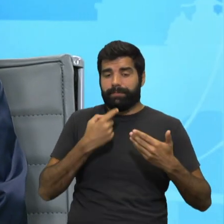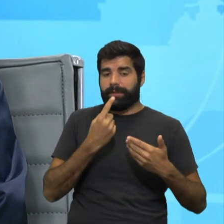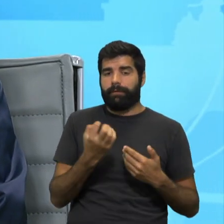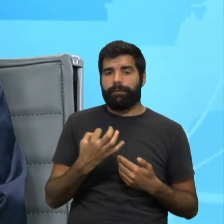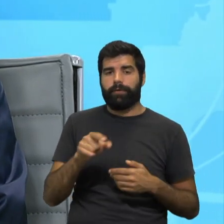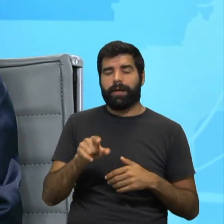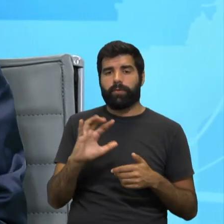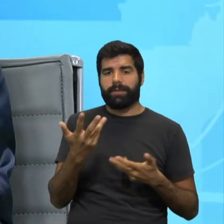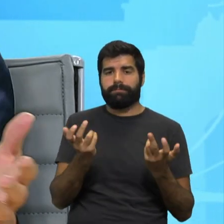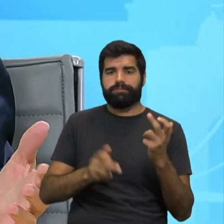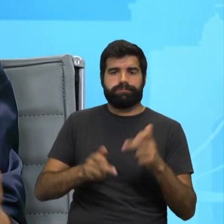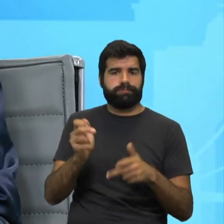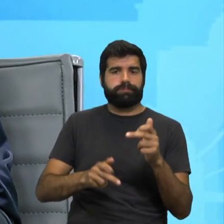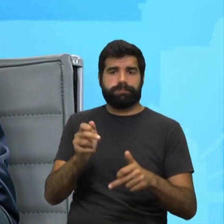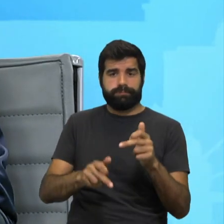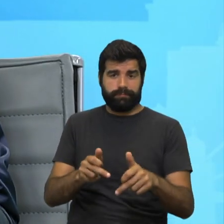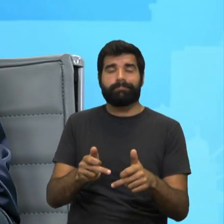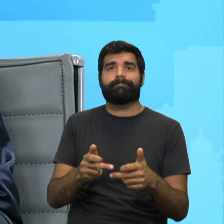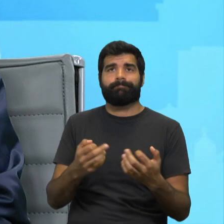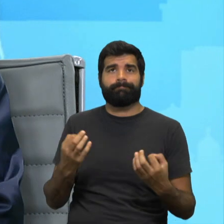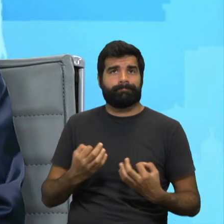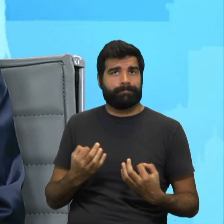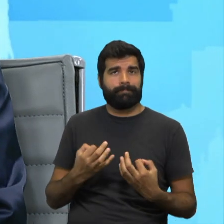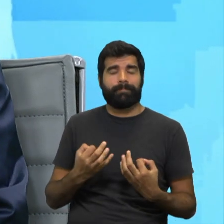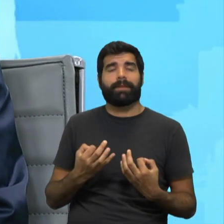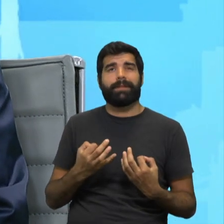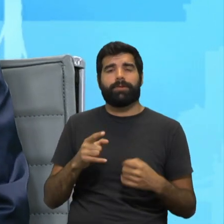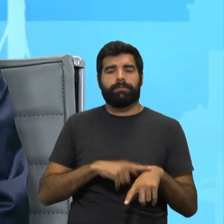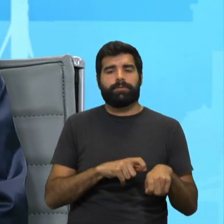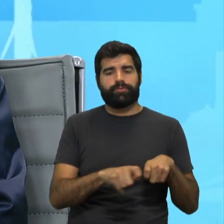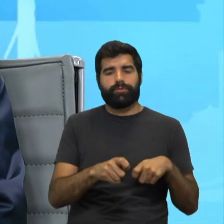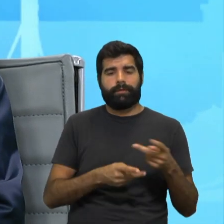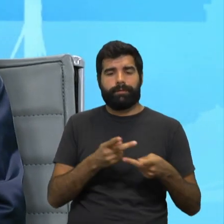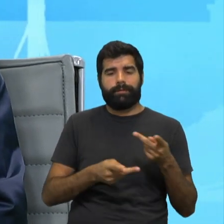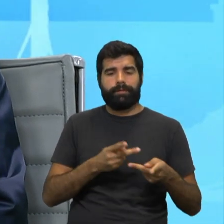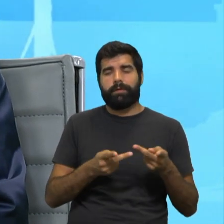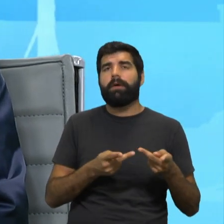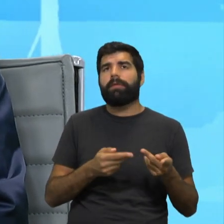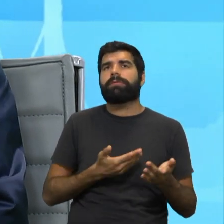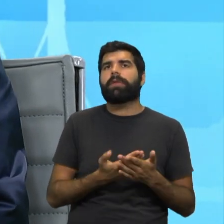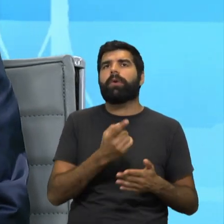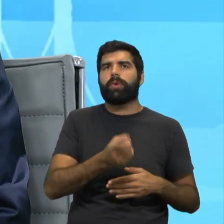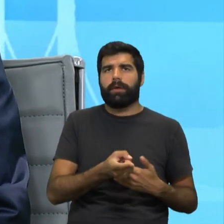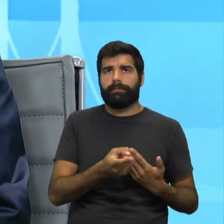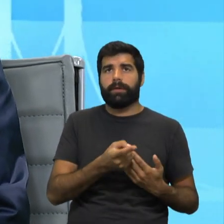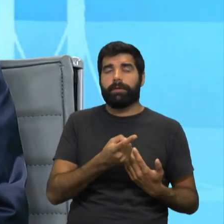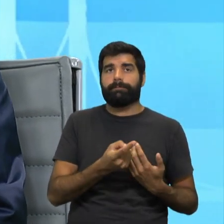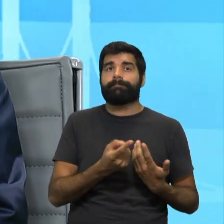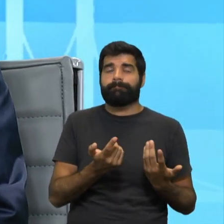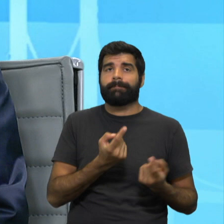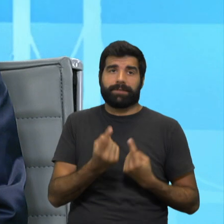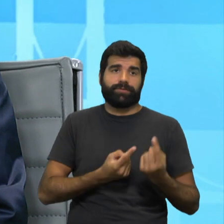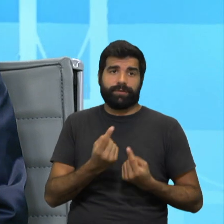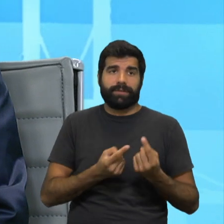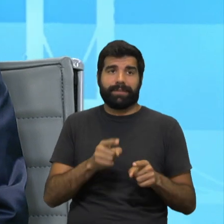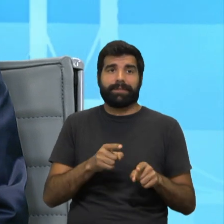acontecimentos que têm acontecido em concreto neste período em análise, faz com que muitas vezes